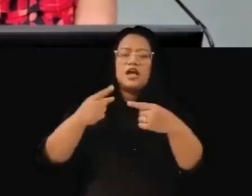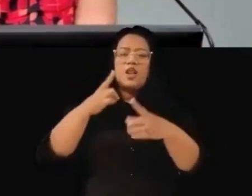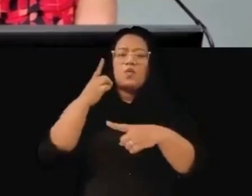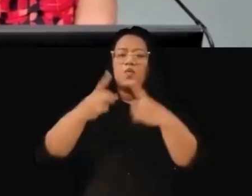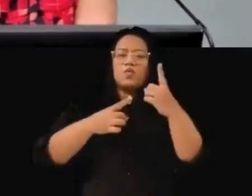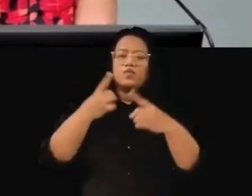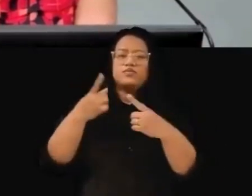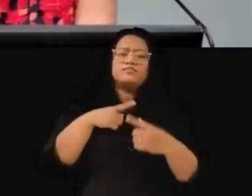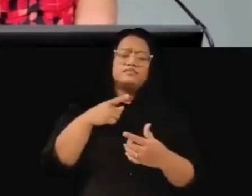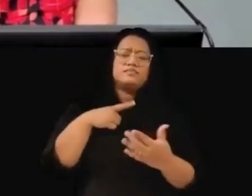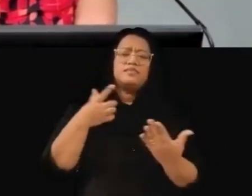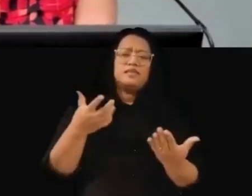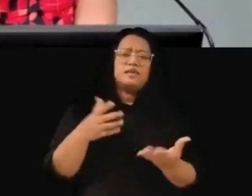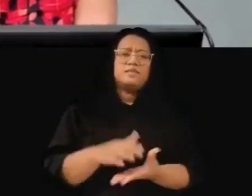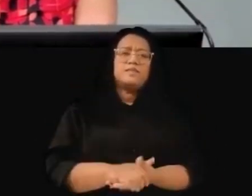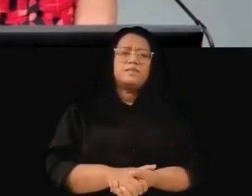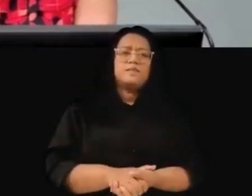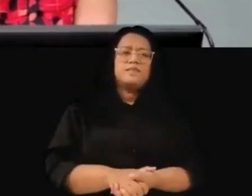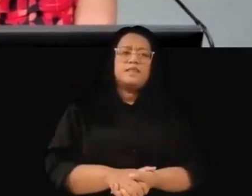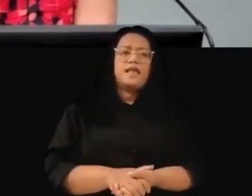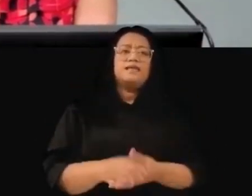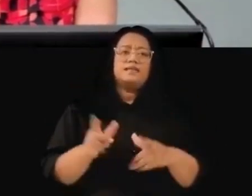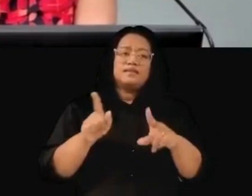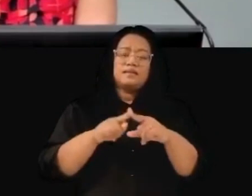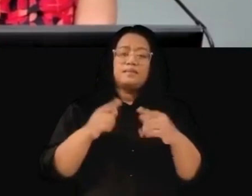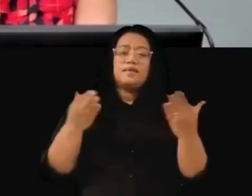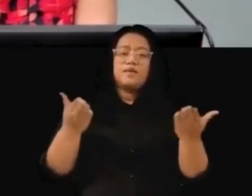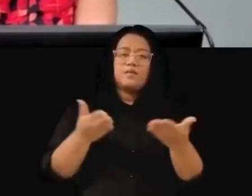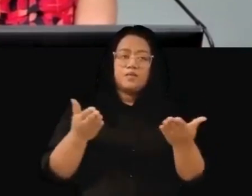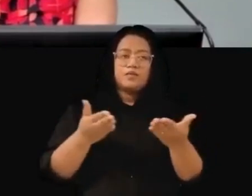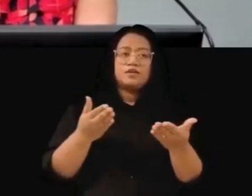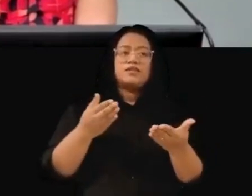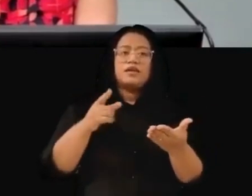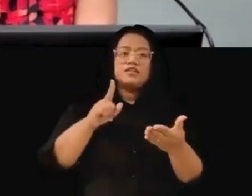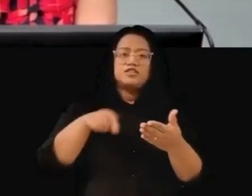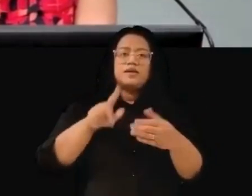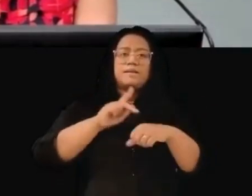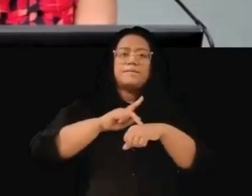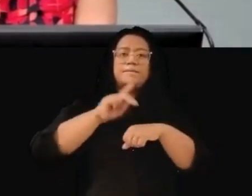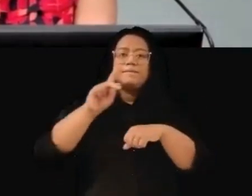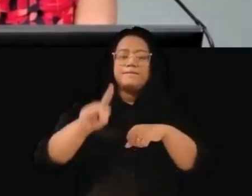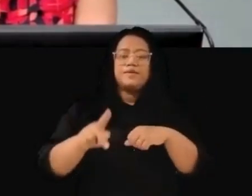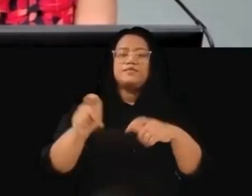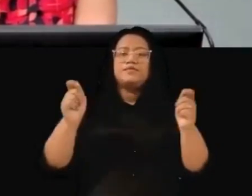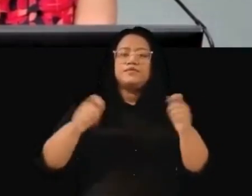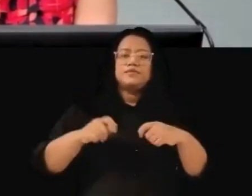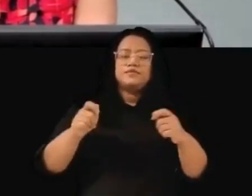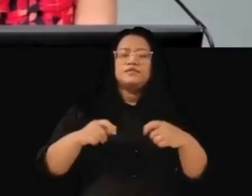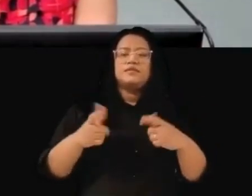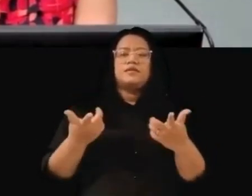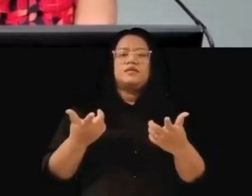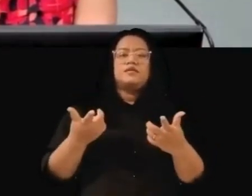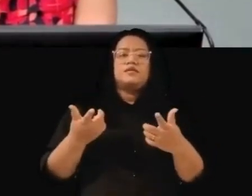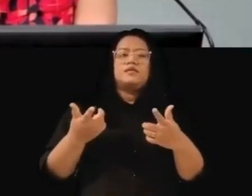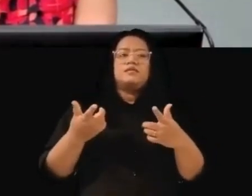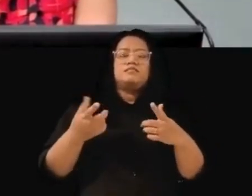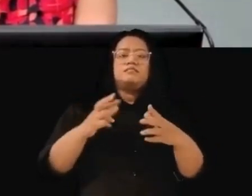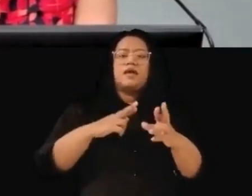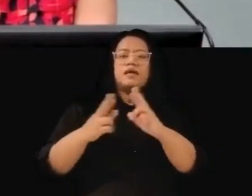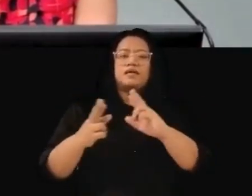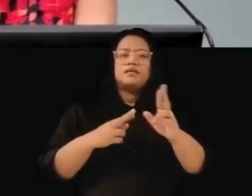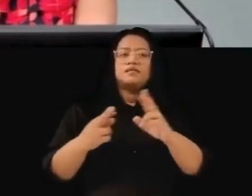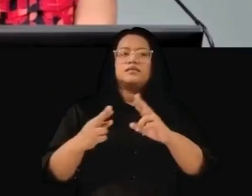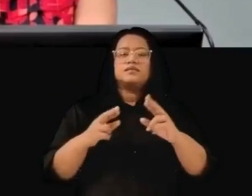acredito que essa oportunidade que estamos tendo aqui é mais uma ponte, né, para que a gente possa aí, se eu não puder atuar